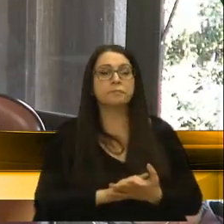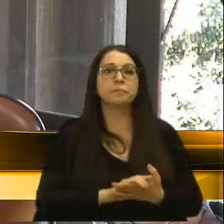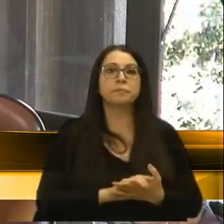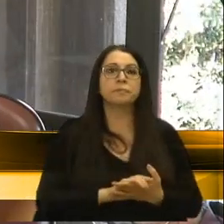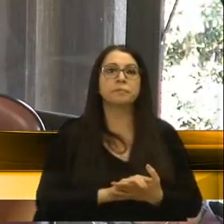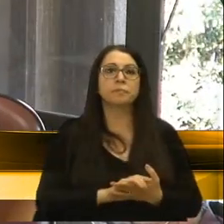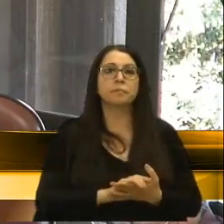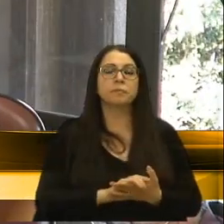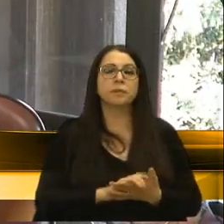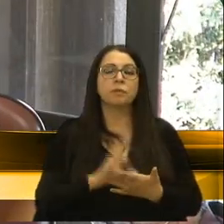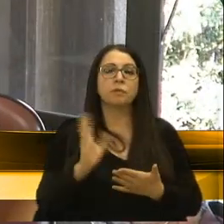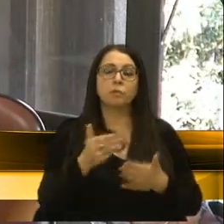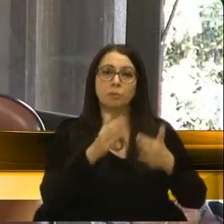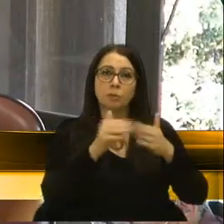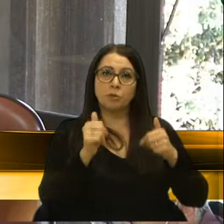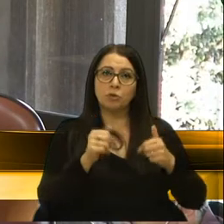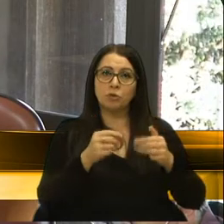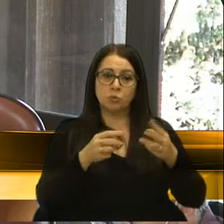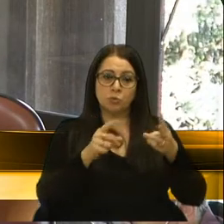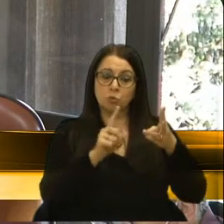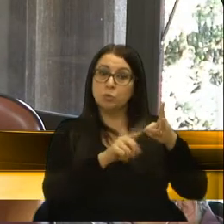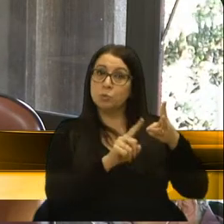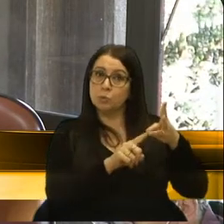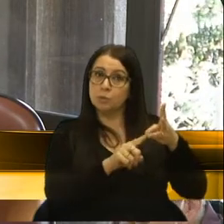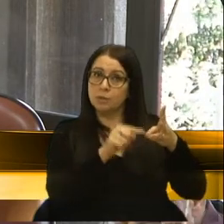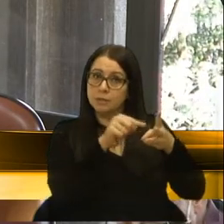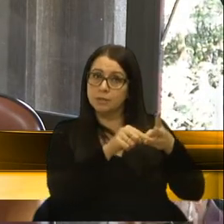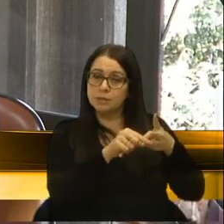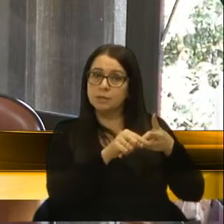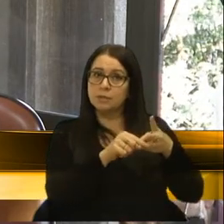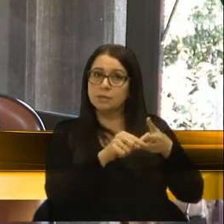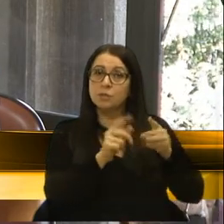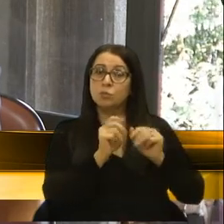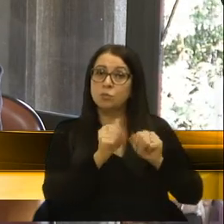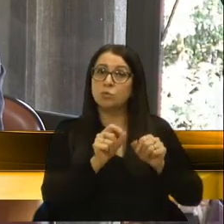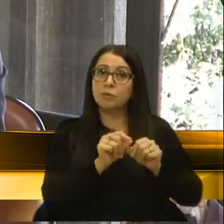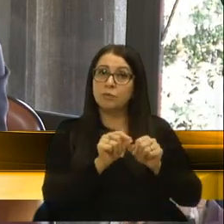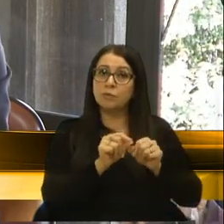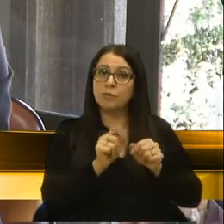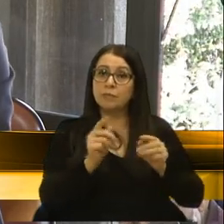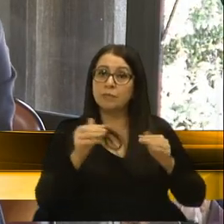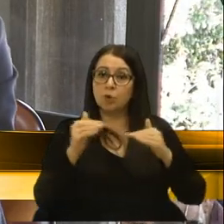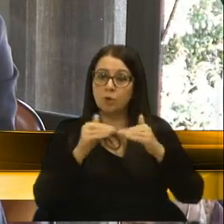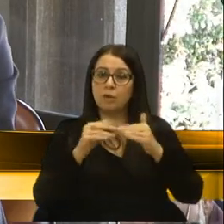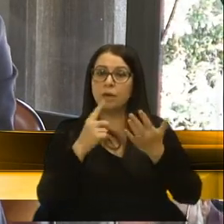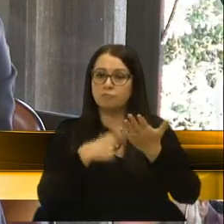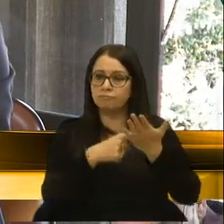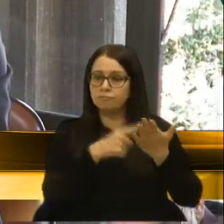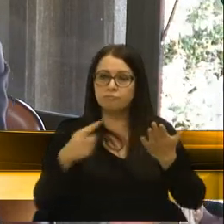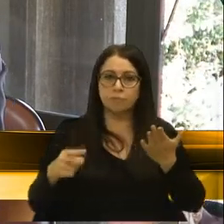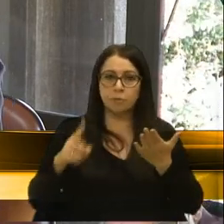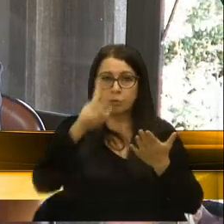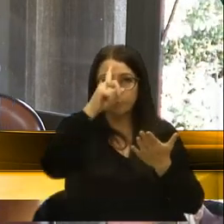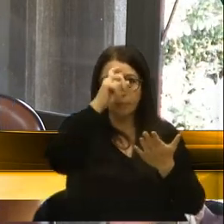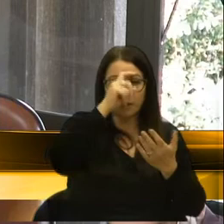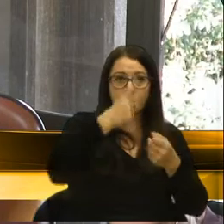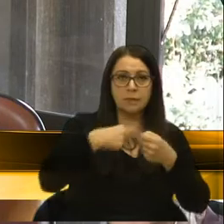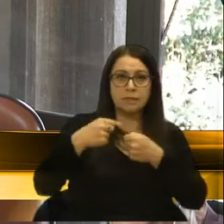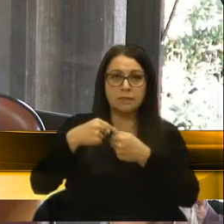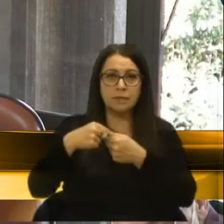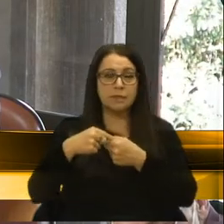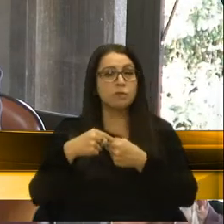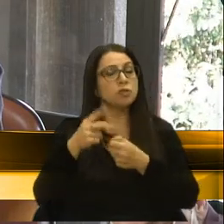No tocante ao pedido do item 3, o instrumento celebrado entre o município e o Hospital Caridade e Beneficência,